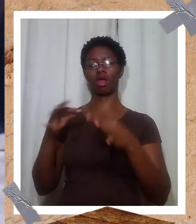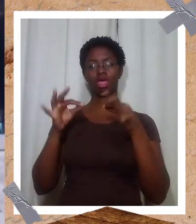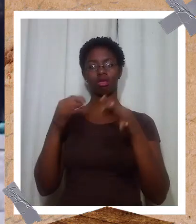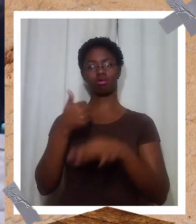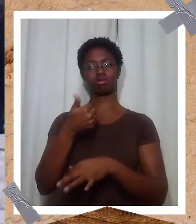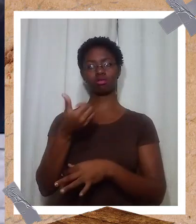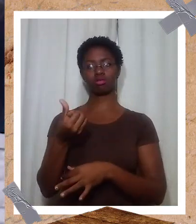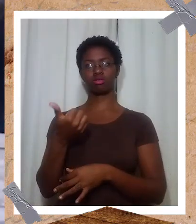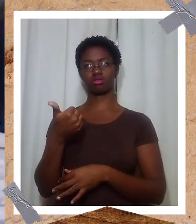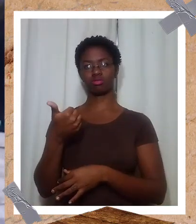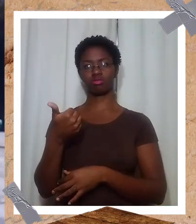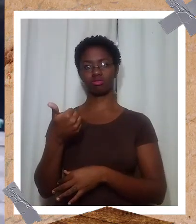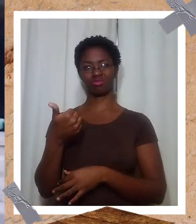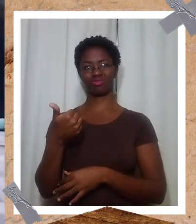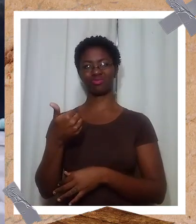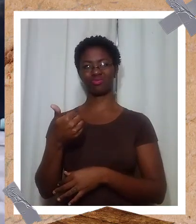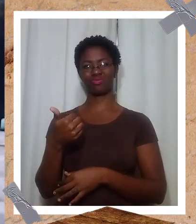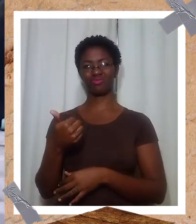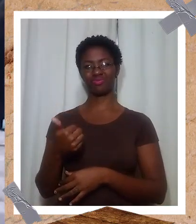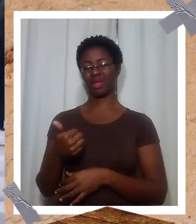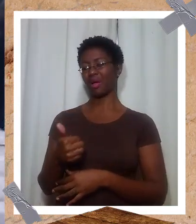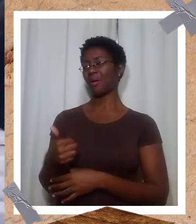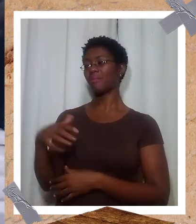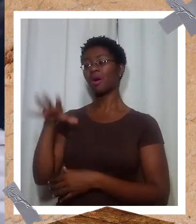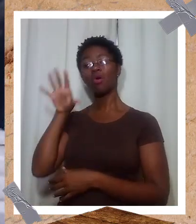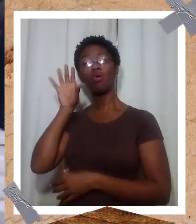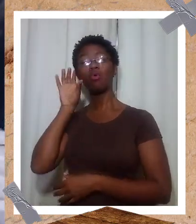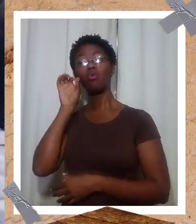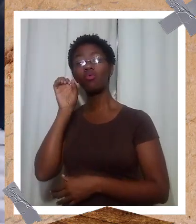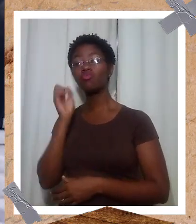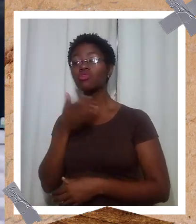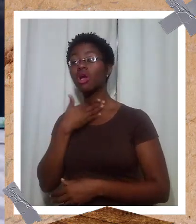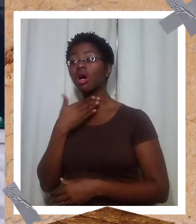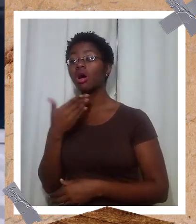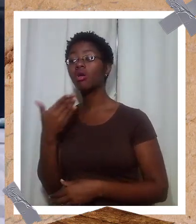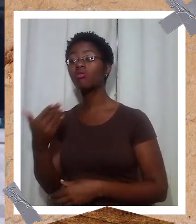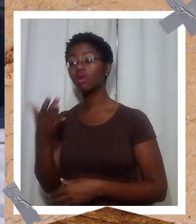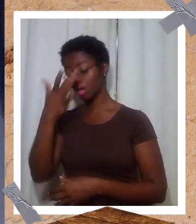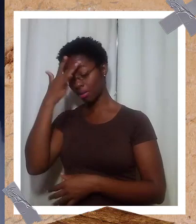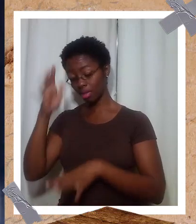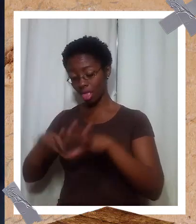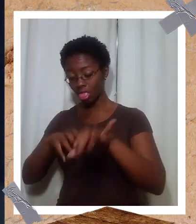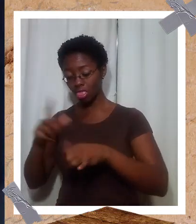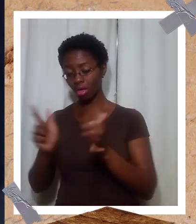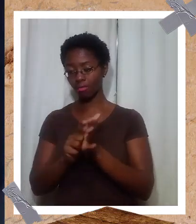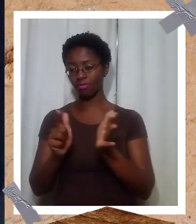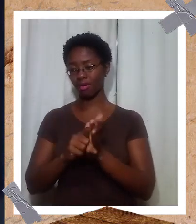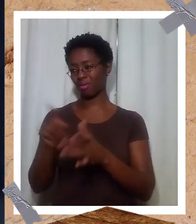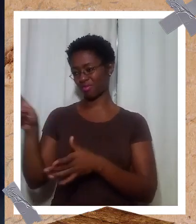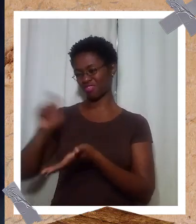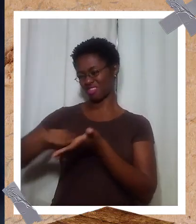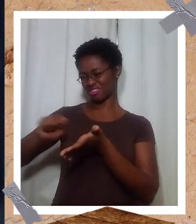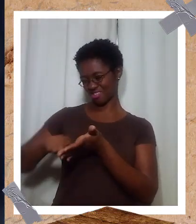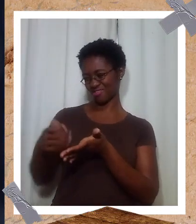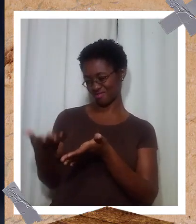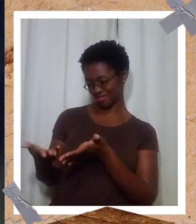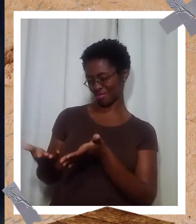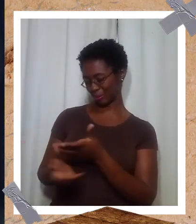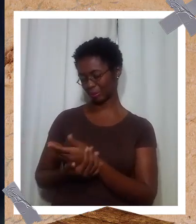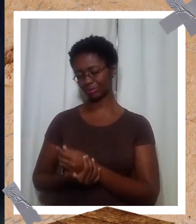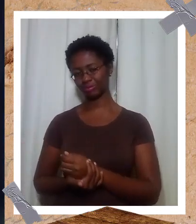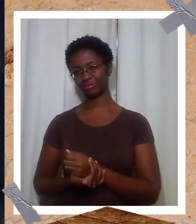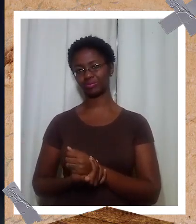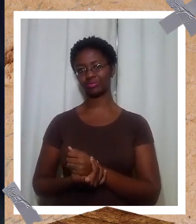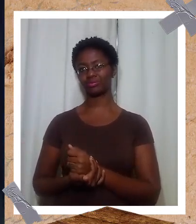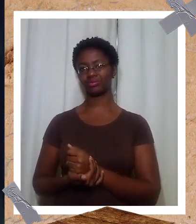catador de papel que ganhou voz em teu diário. O nosso mundo é a margem. Da utopia do voo, aprendizado do que é realmente